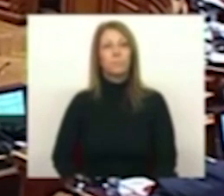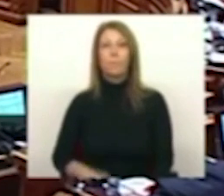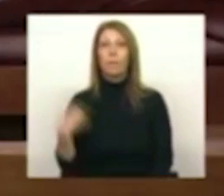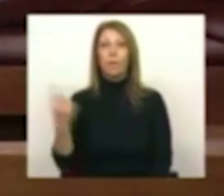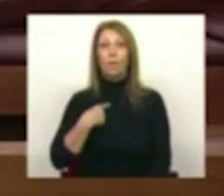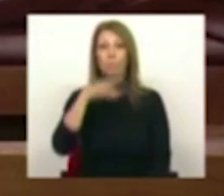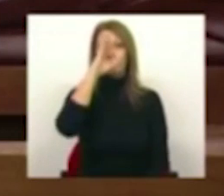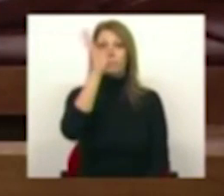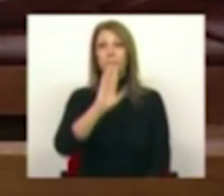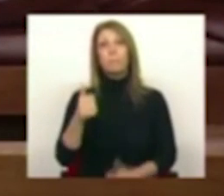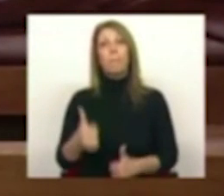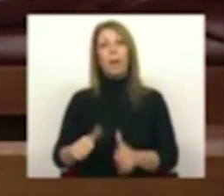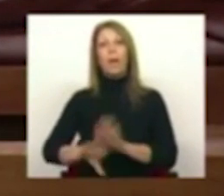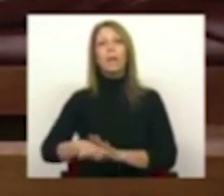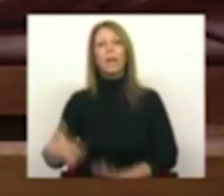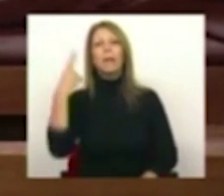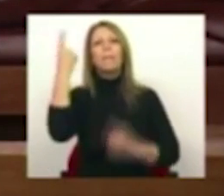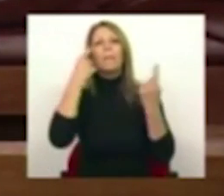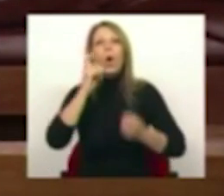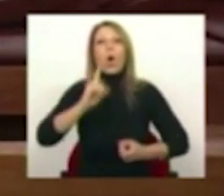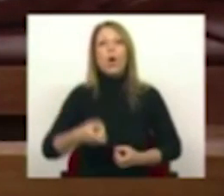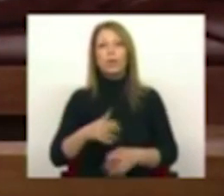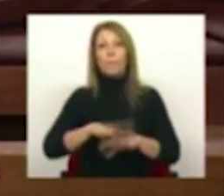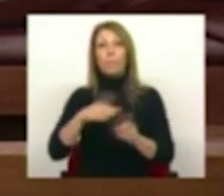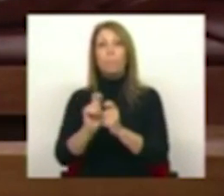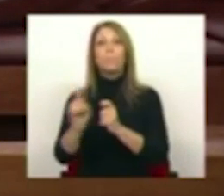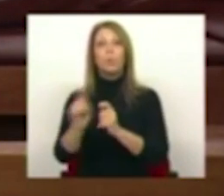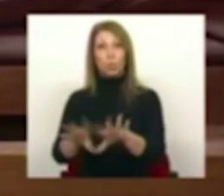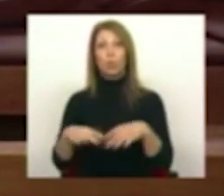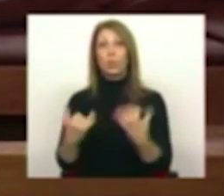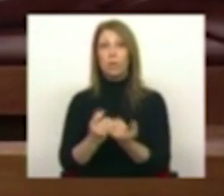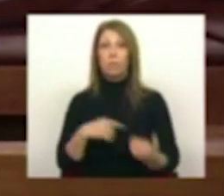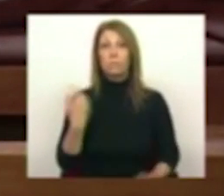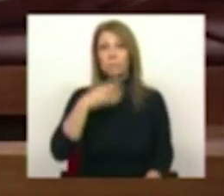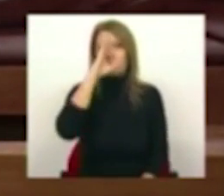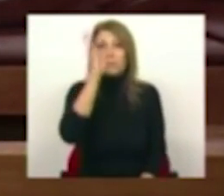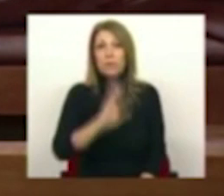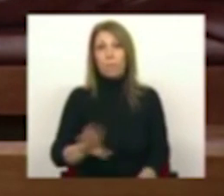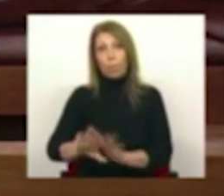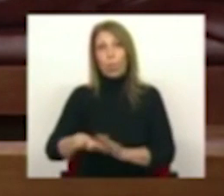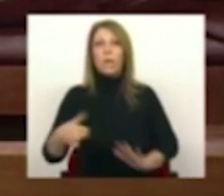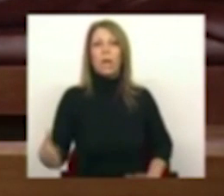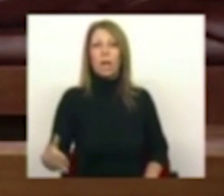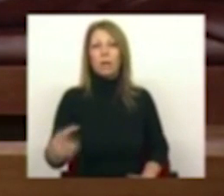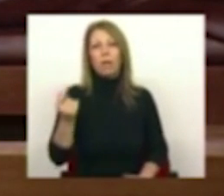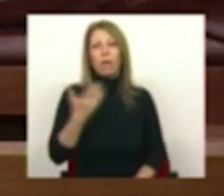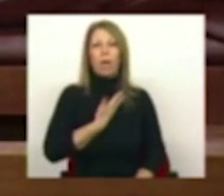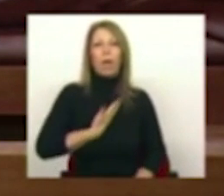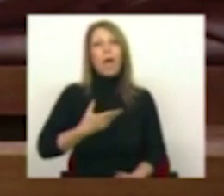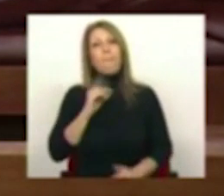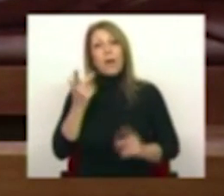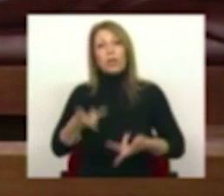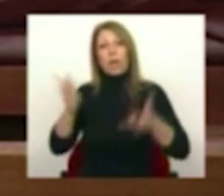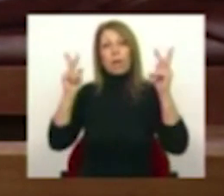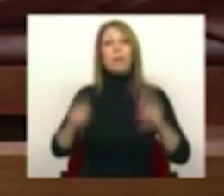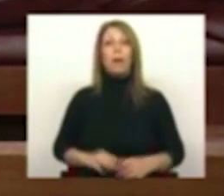Sabemos bem o que a direita pensa das prestações sociais. Sabemos bem o que uma certa direita, da mais conservadora à mais liberal,